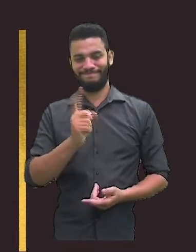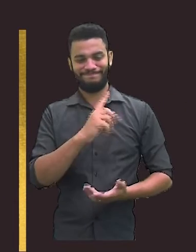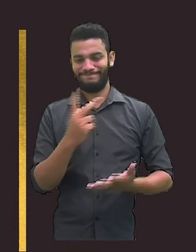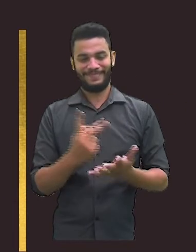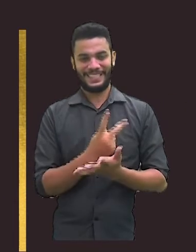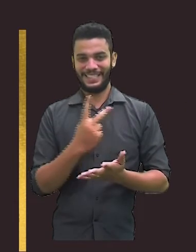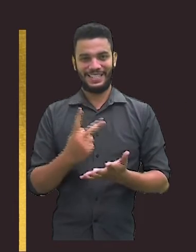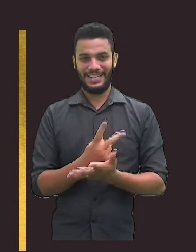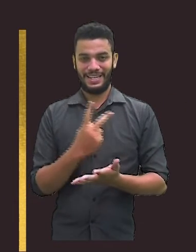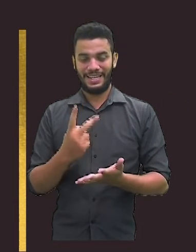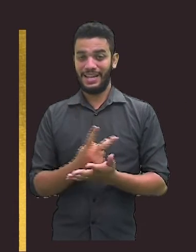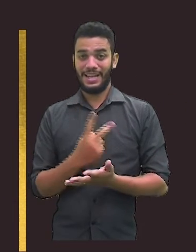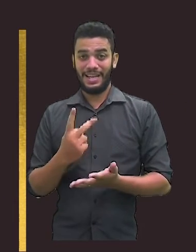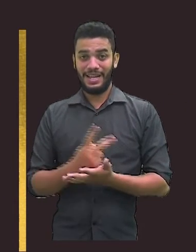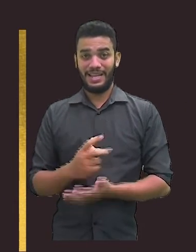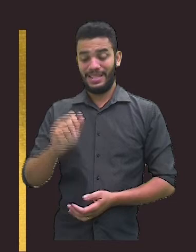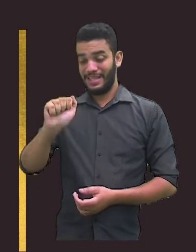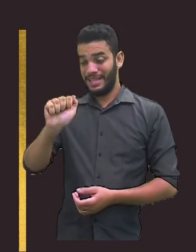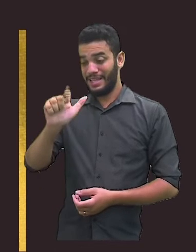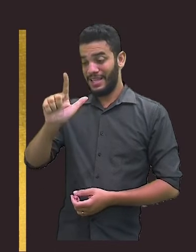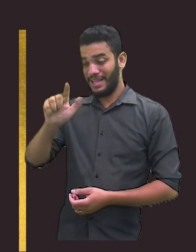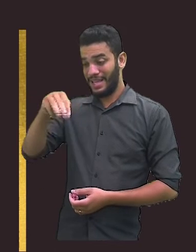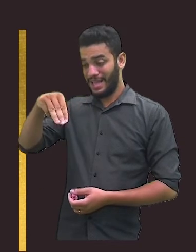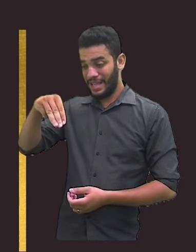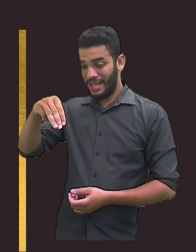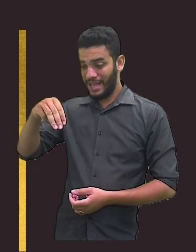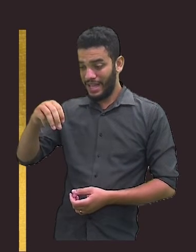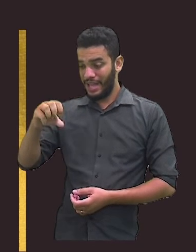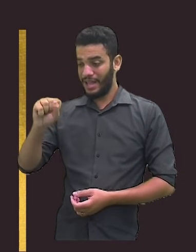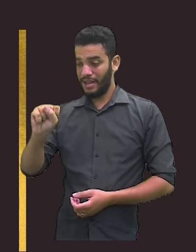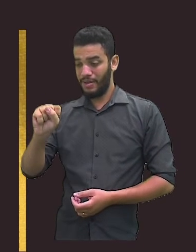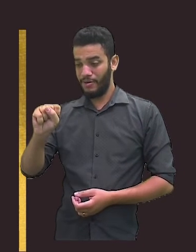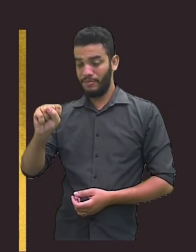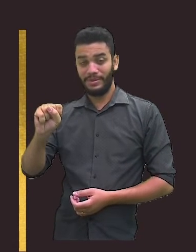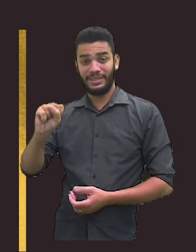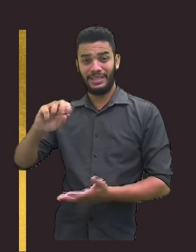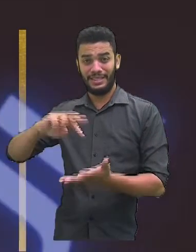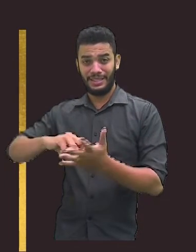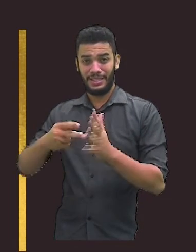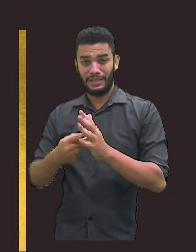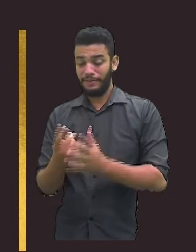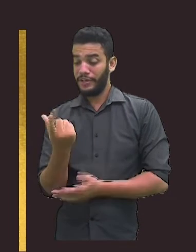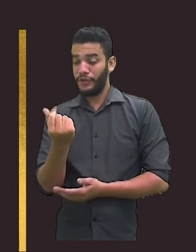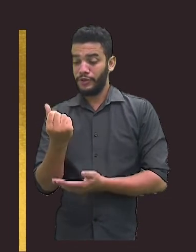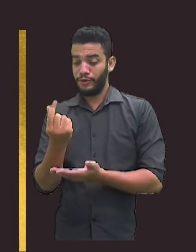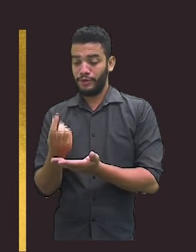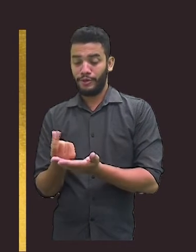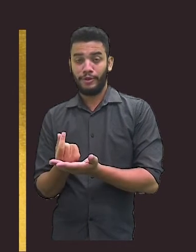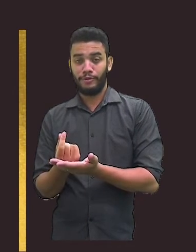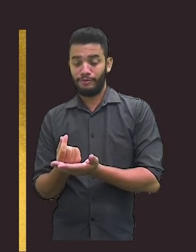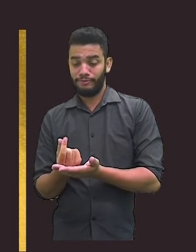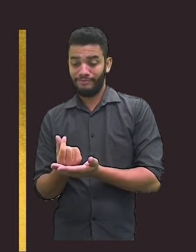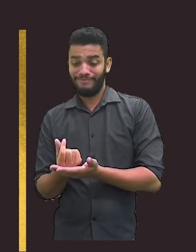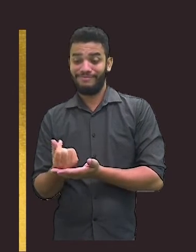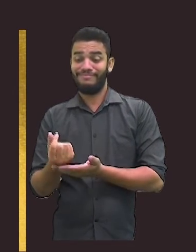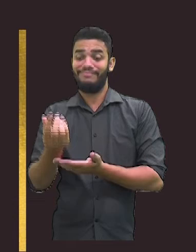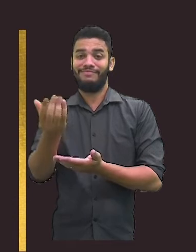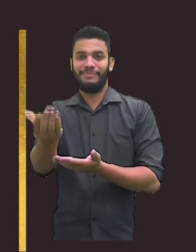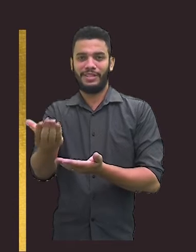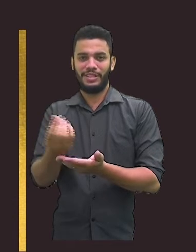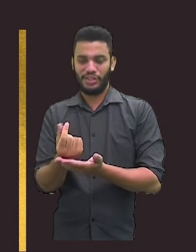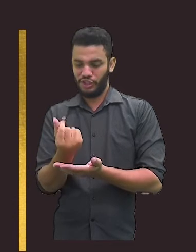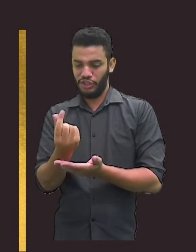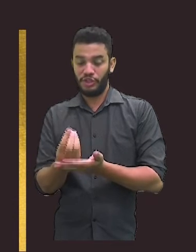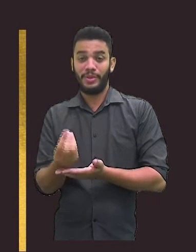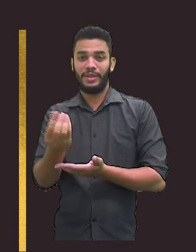nossos amigos falsos. Isso aí, false friends. Alma significa soul. E não é alma penada,